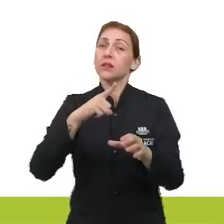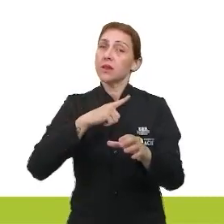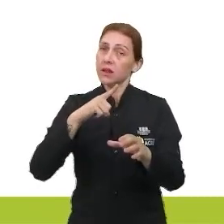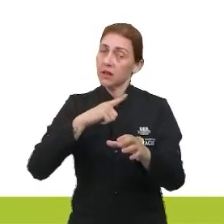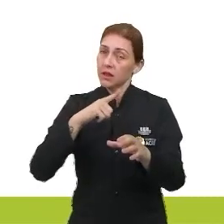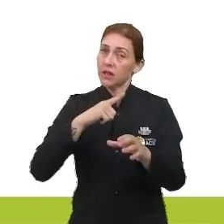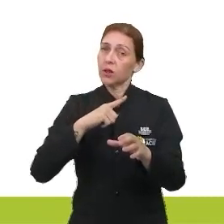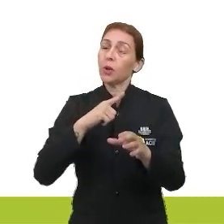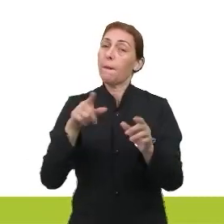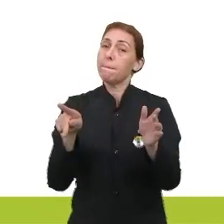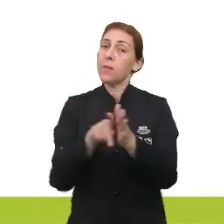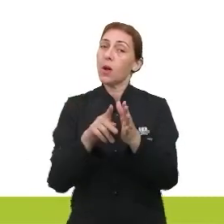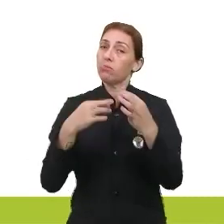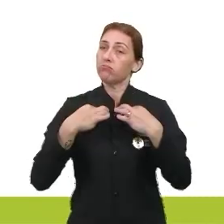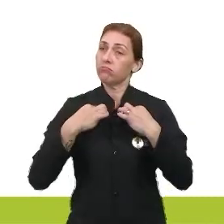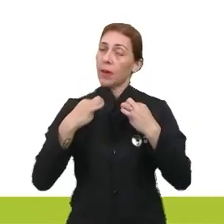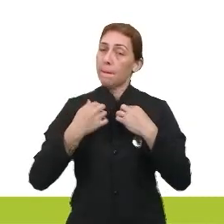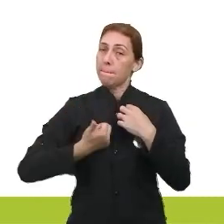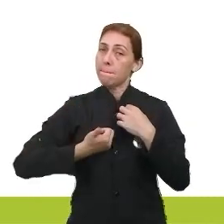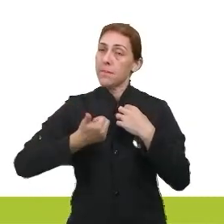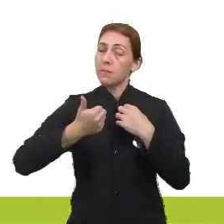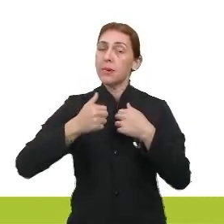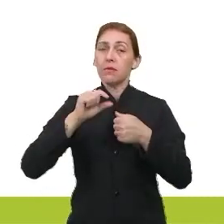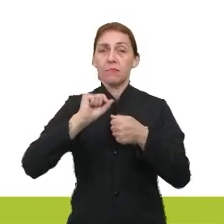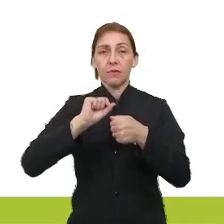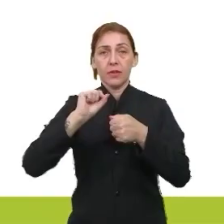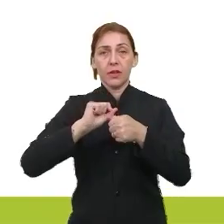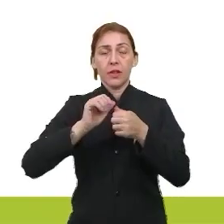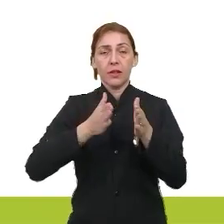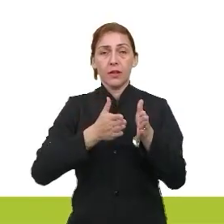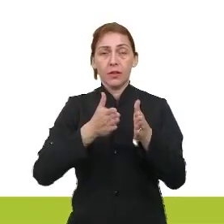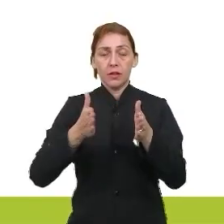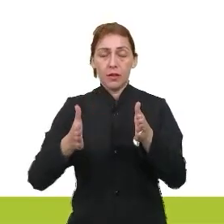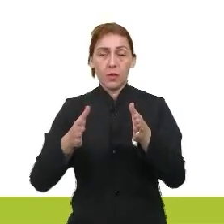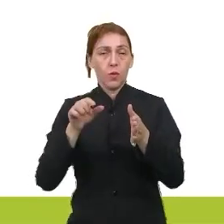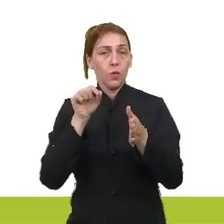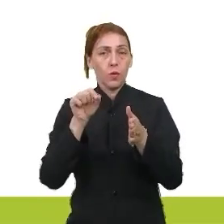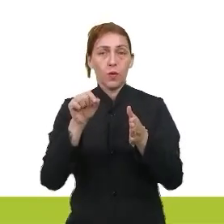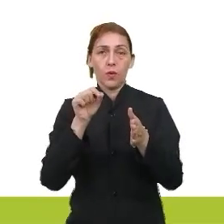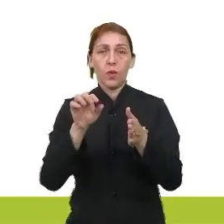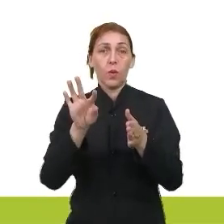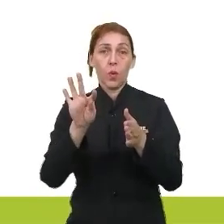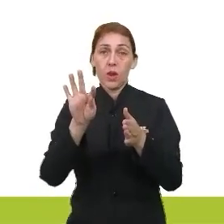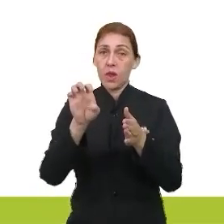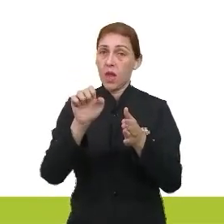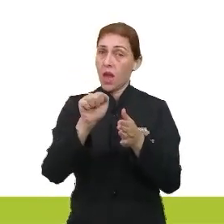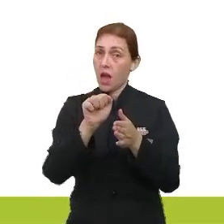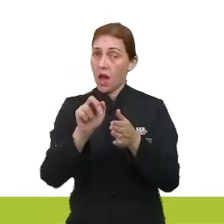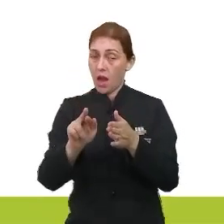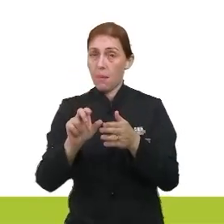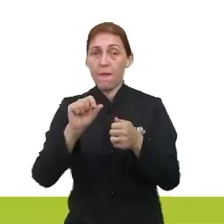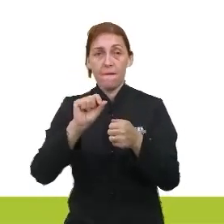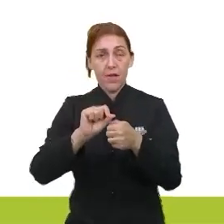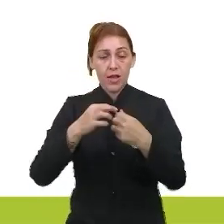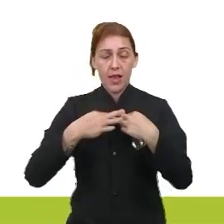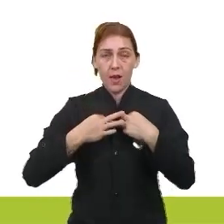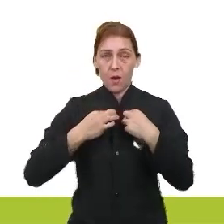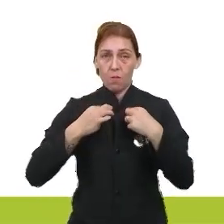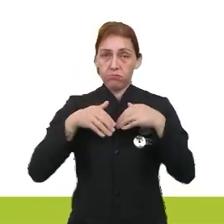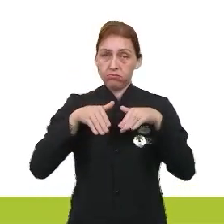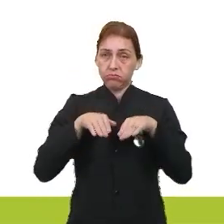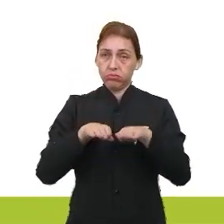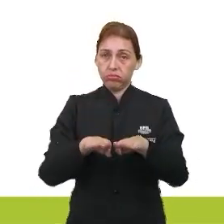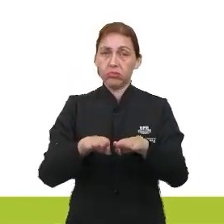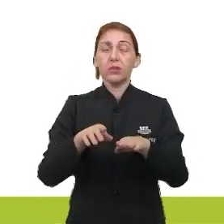têxtil. Não é à toa que a primeira máquina desenvolvida nesse processo foi exatamente um TA. A indústria têxtil,